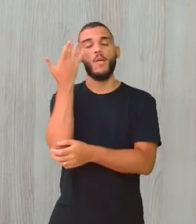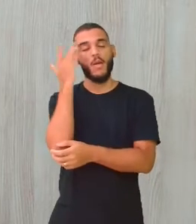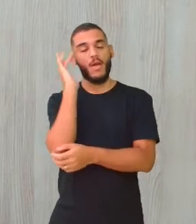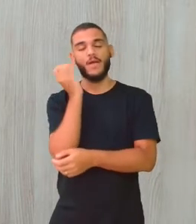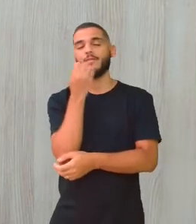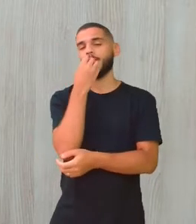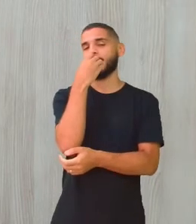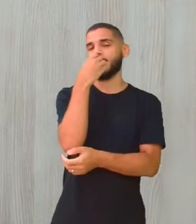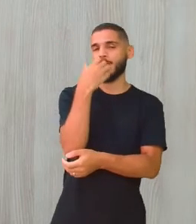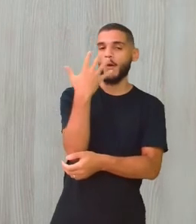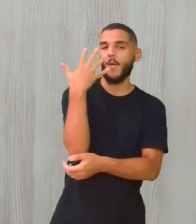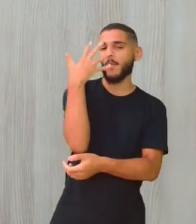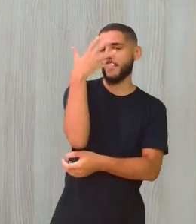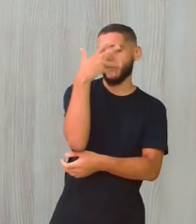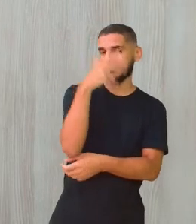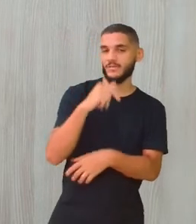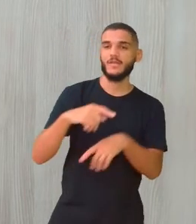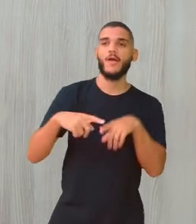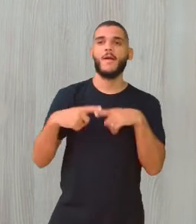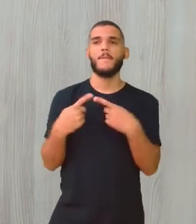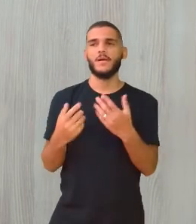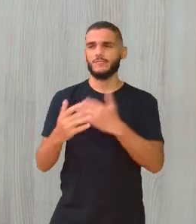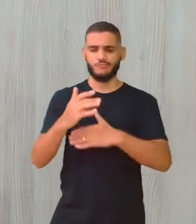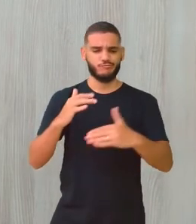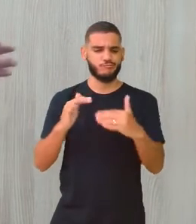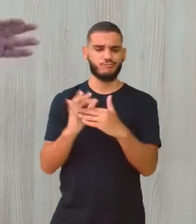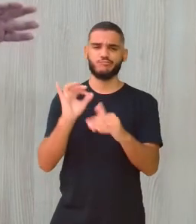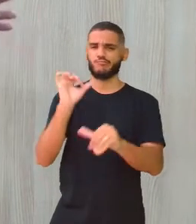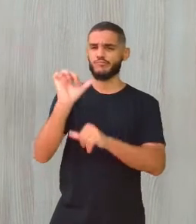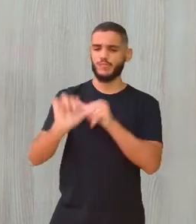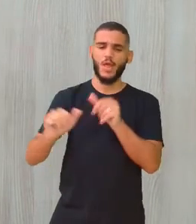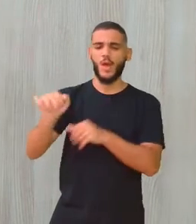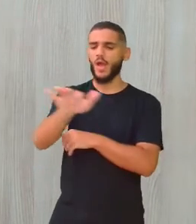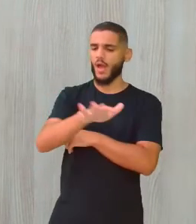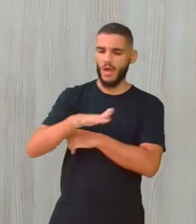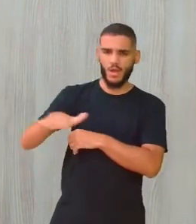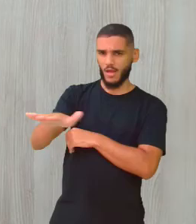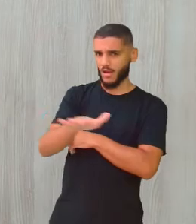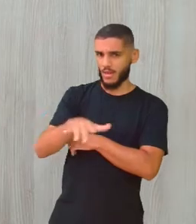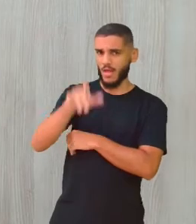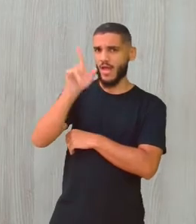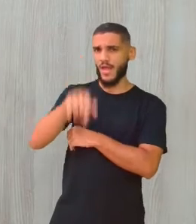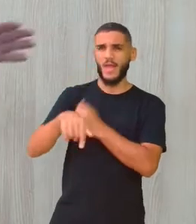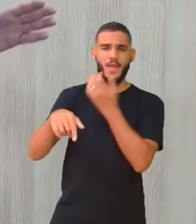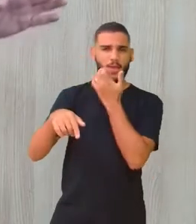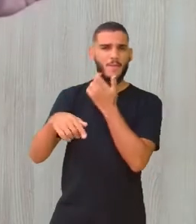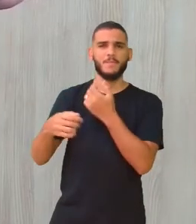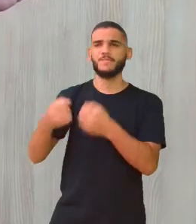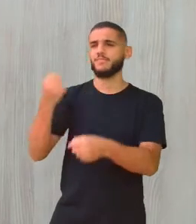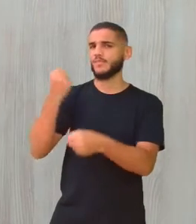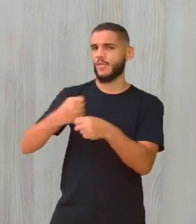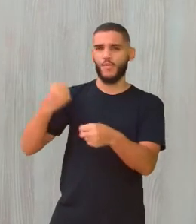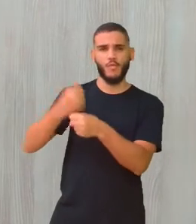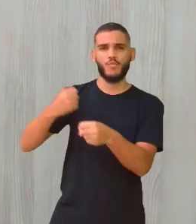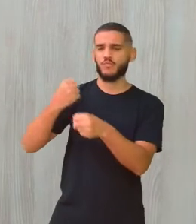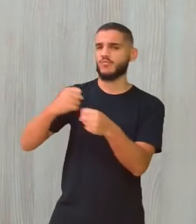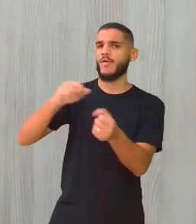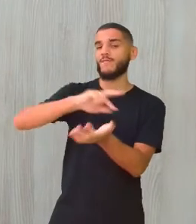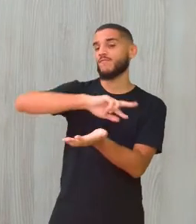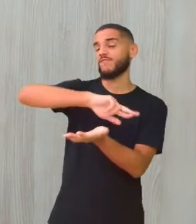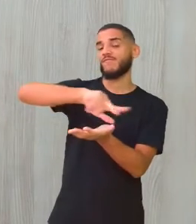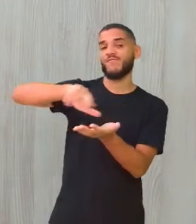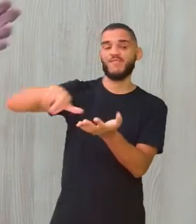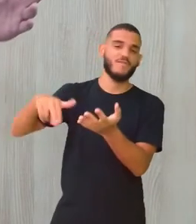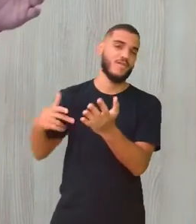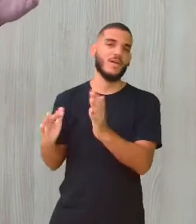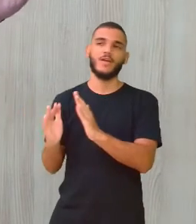isso, viu? Então, mas está todo alterado, né? Esse descampado mesmo virou um terreno onde construíram várias casas, então... Tá vendo